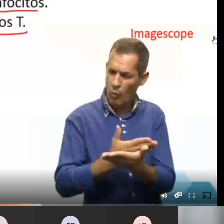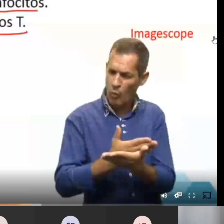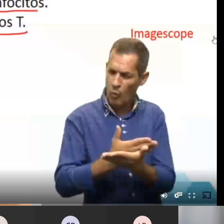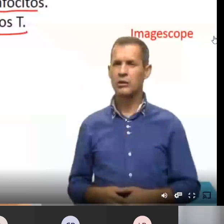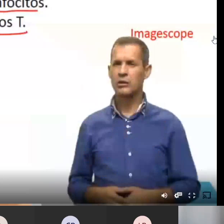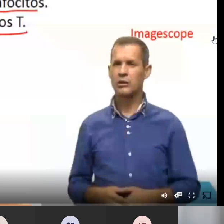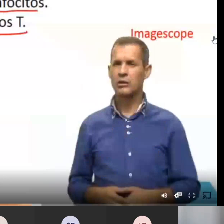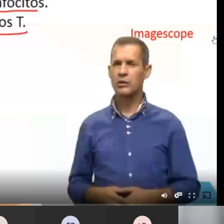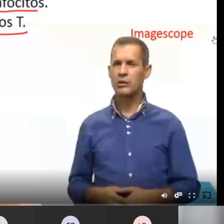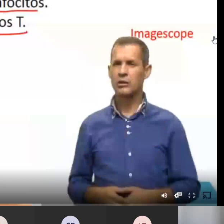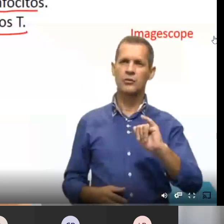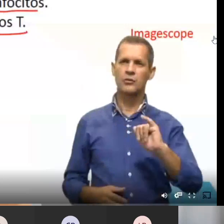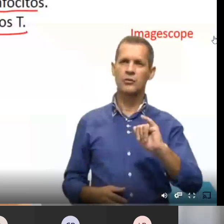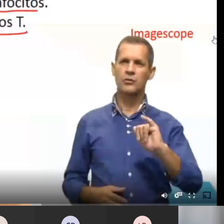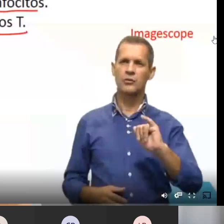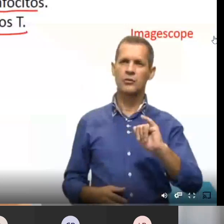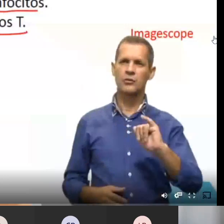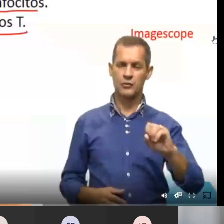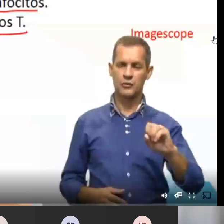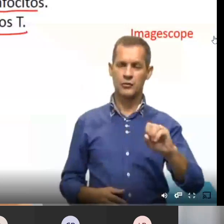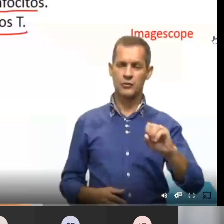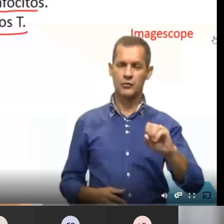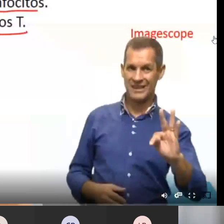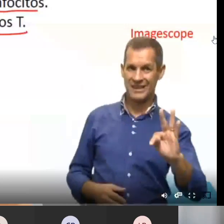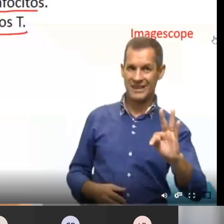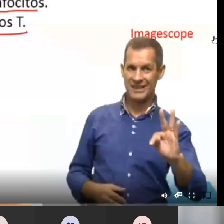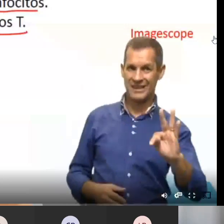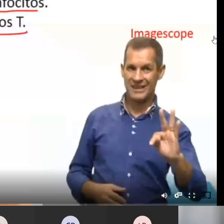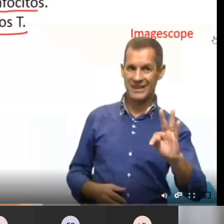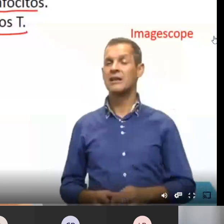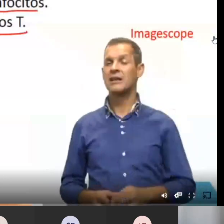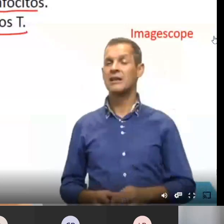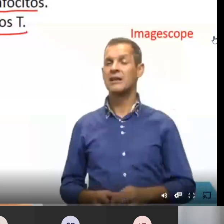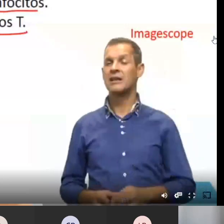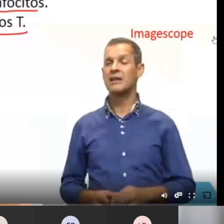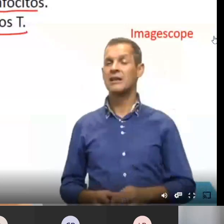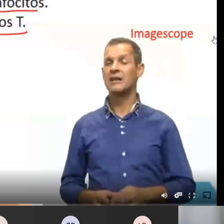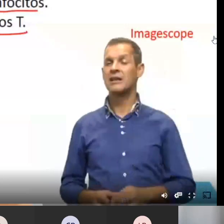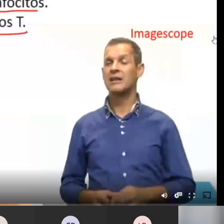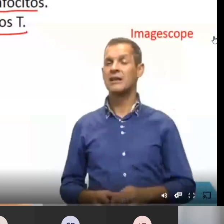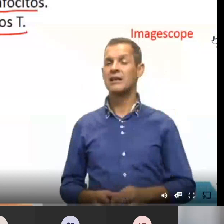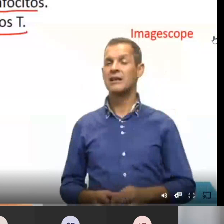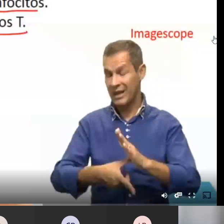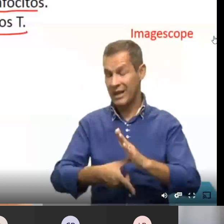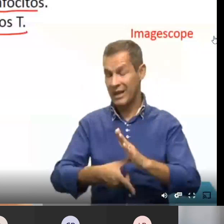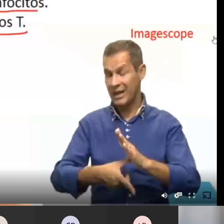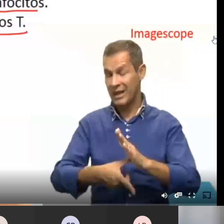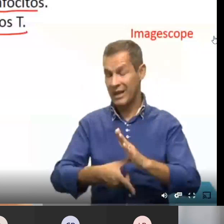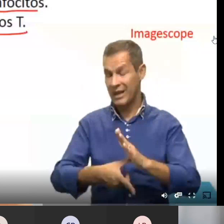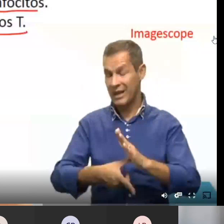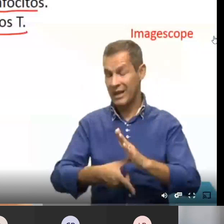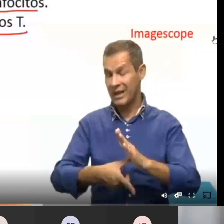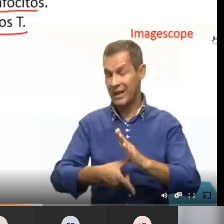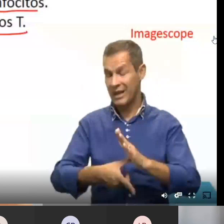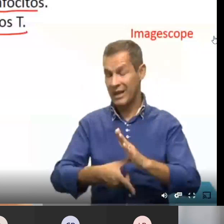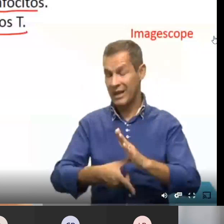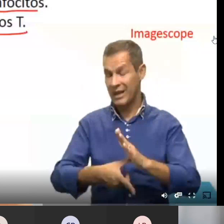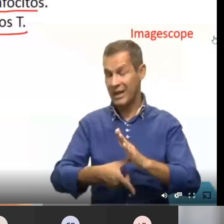maturação dos linfócitos T, T de timo. Como eu disse, tanto